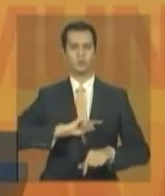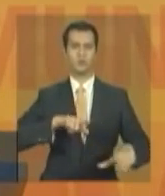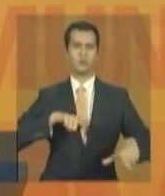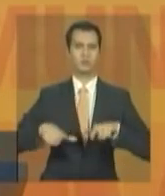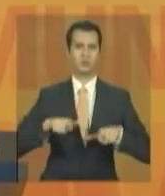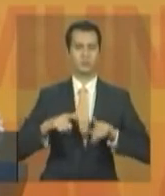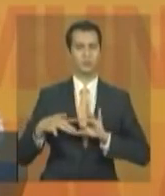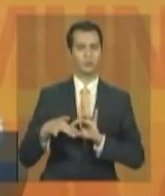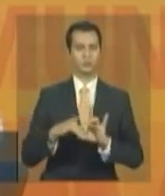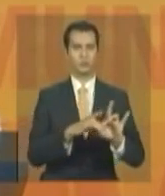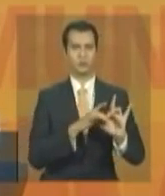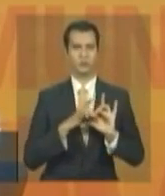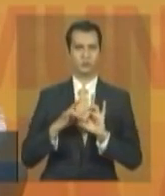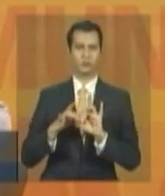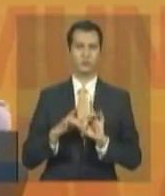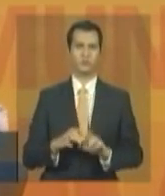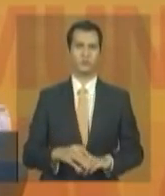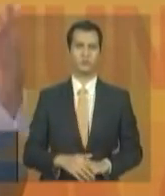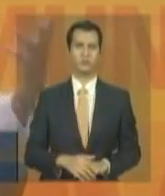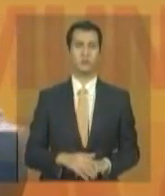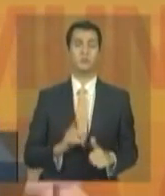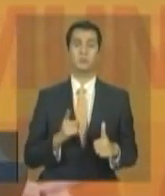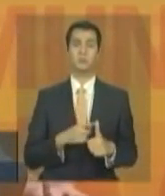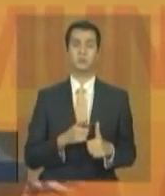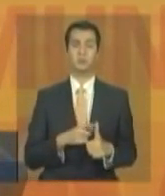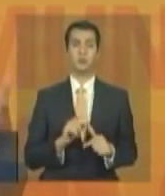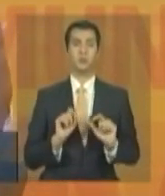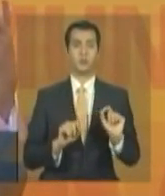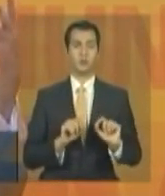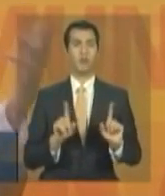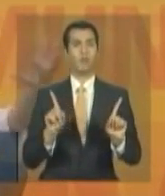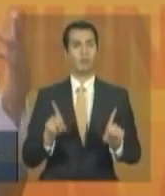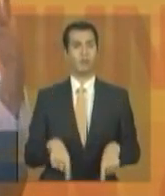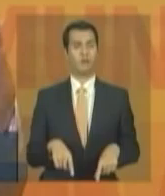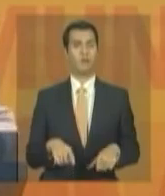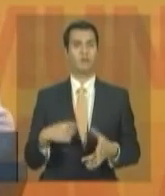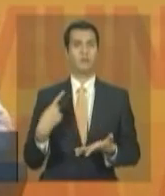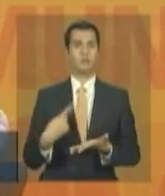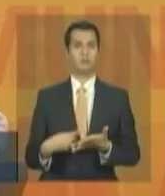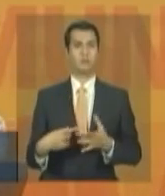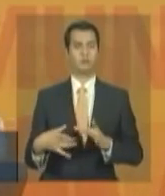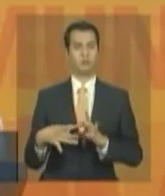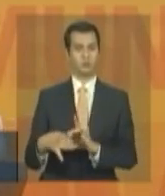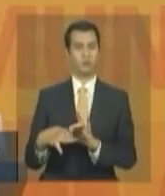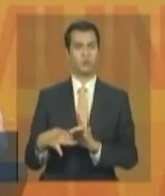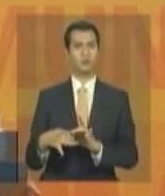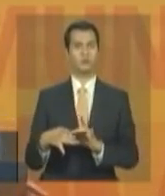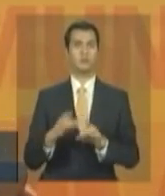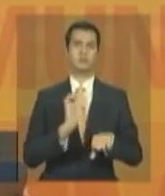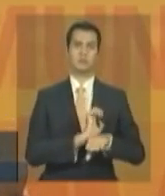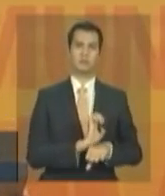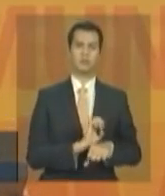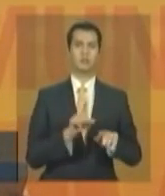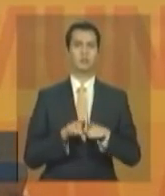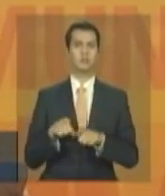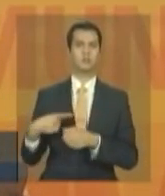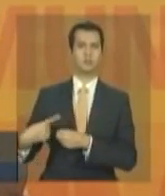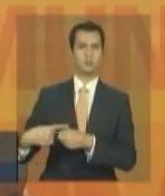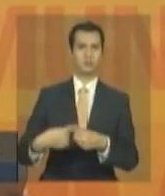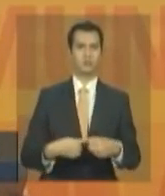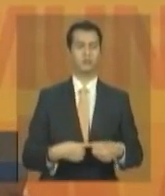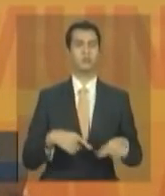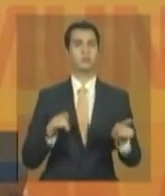conjunta, primeiro, dos poderes públicos, União, Estado e municípios, com